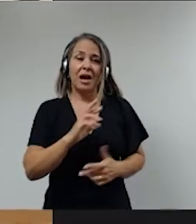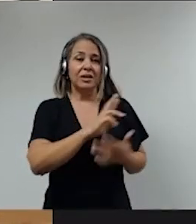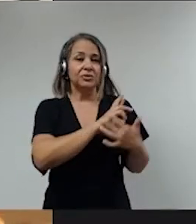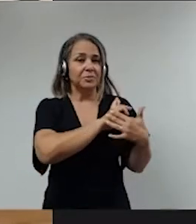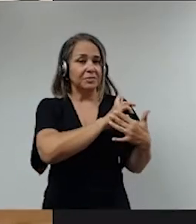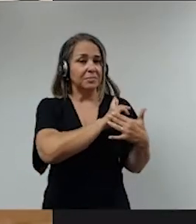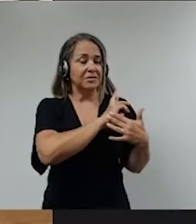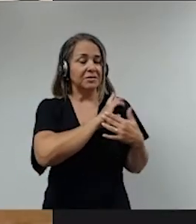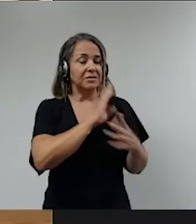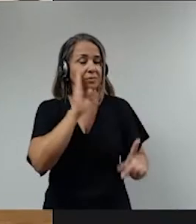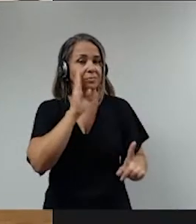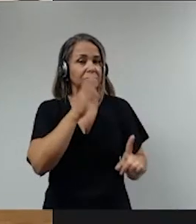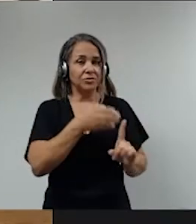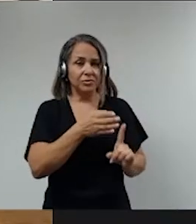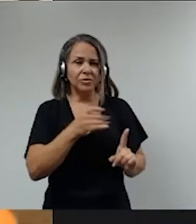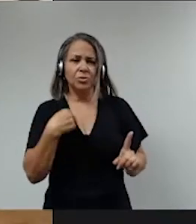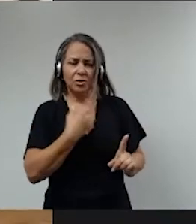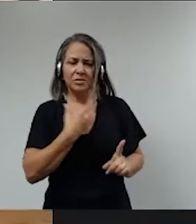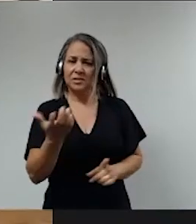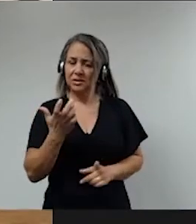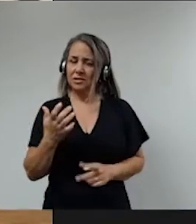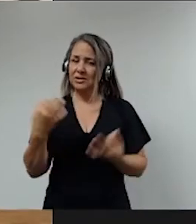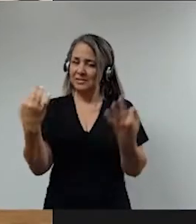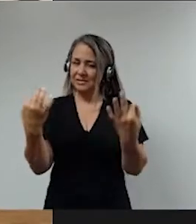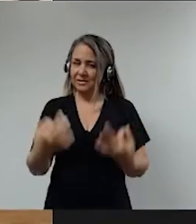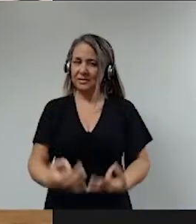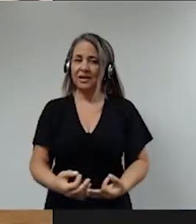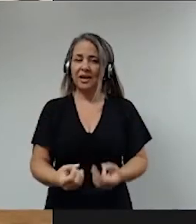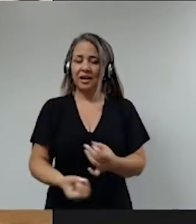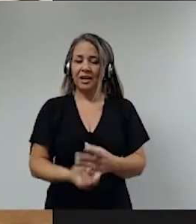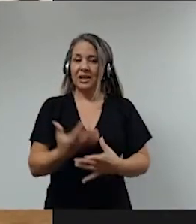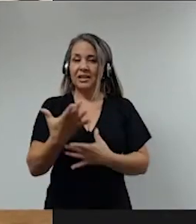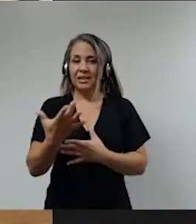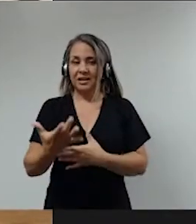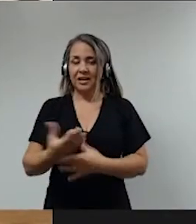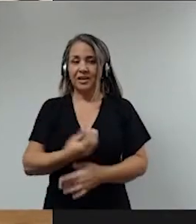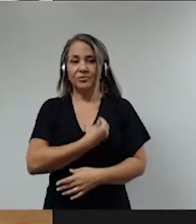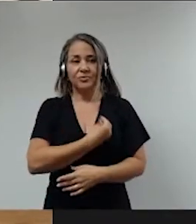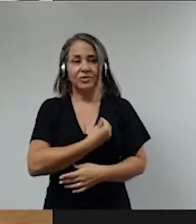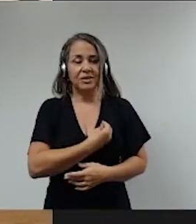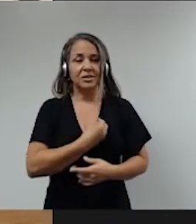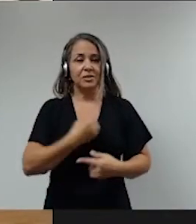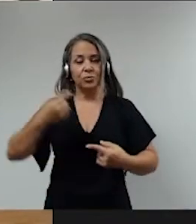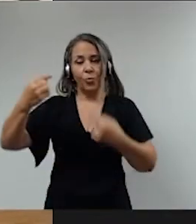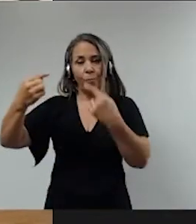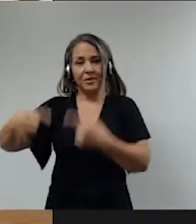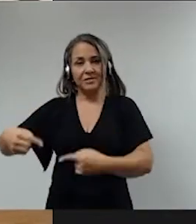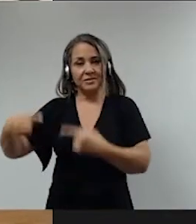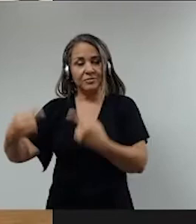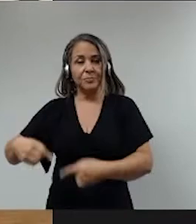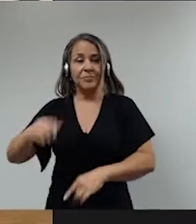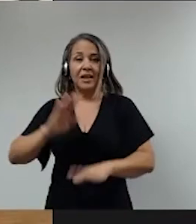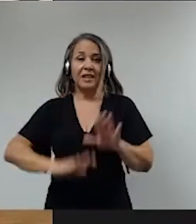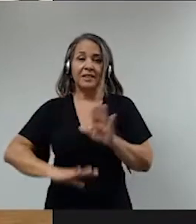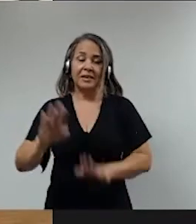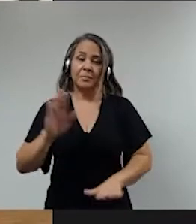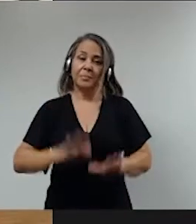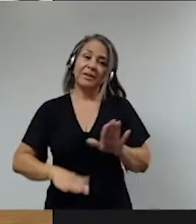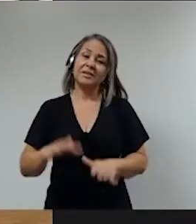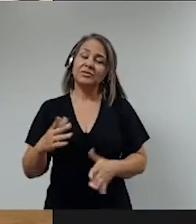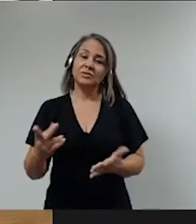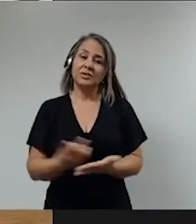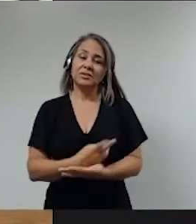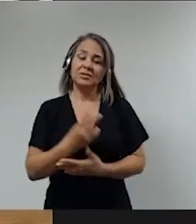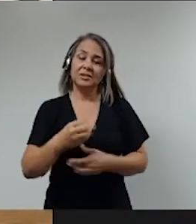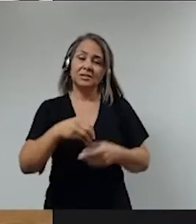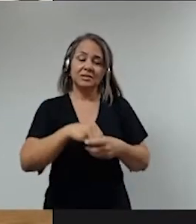e, portanto, mesmo você tentando acertar e criar comportamentos competitivos, a depender dos efeitos líquidos dessa conduta